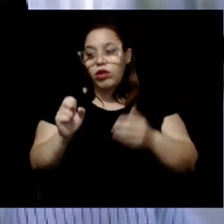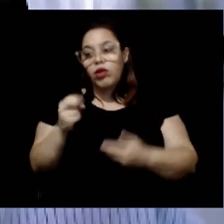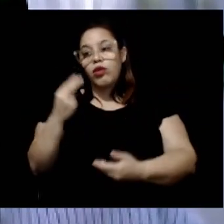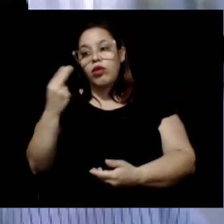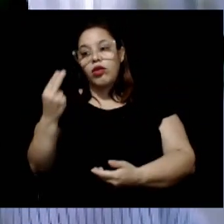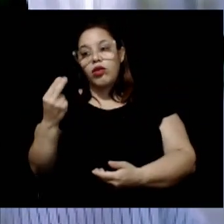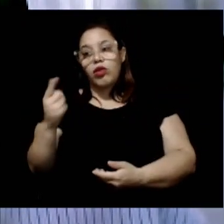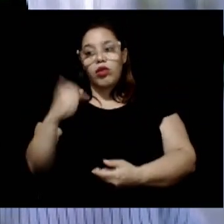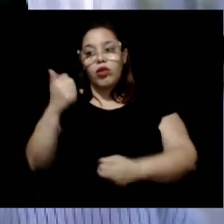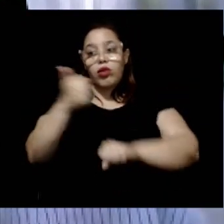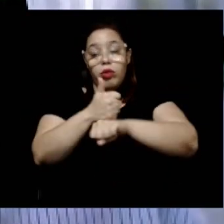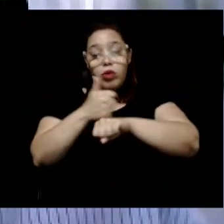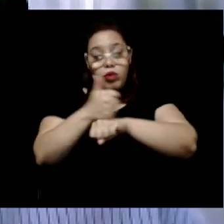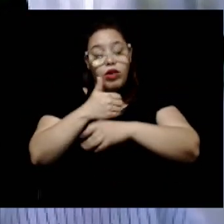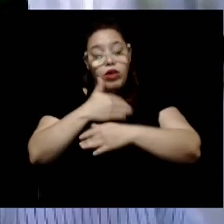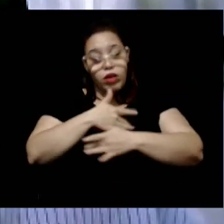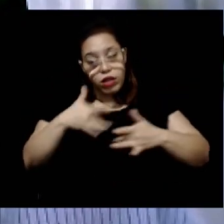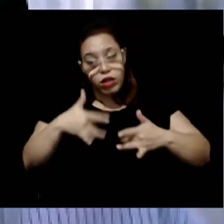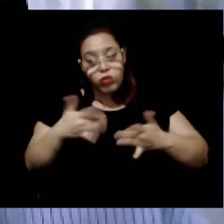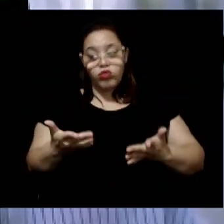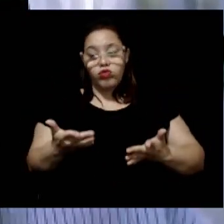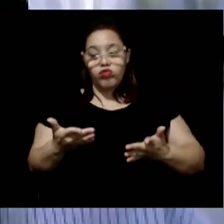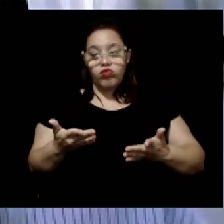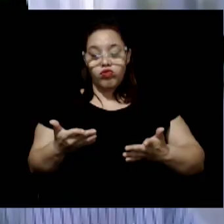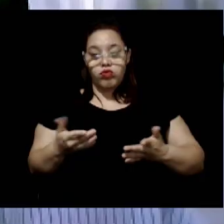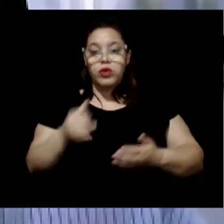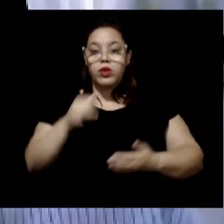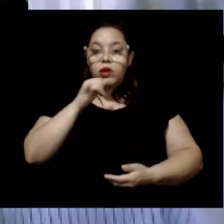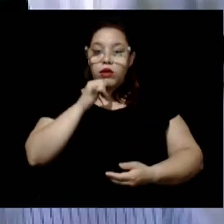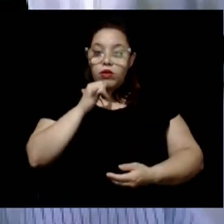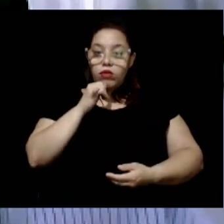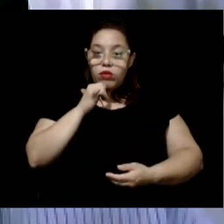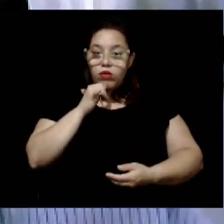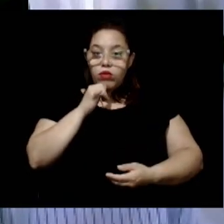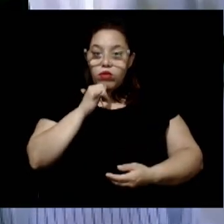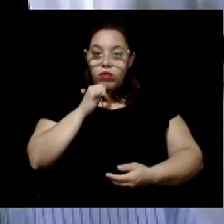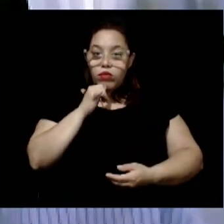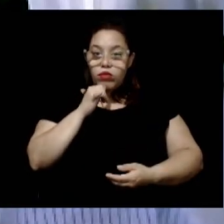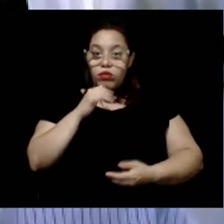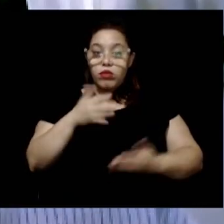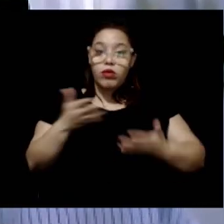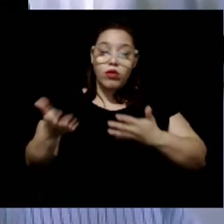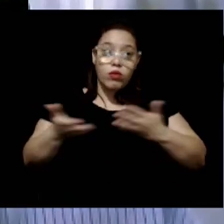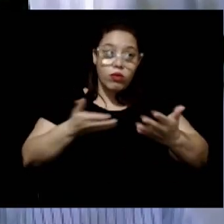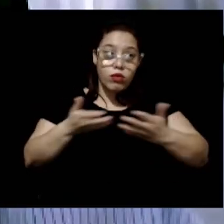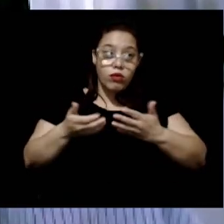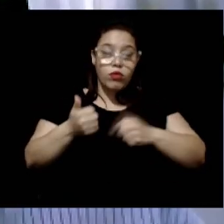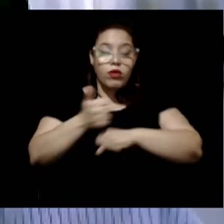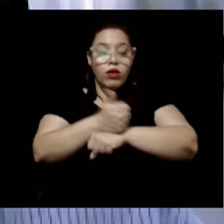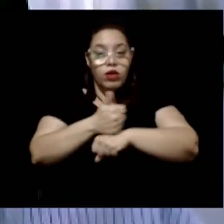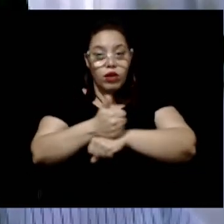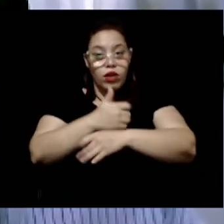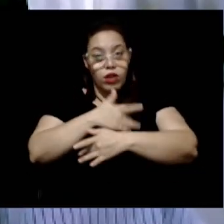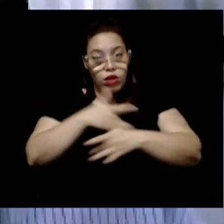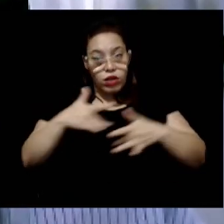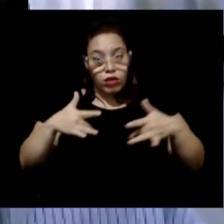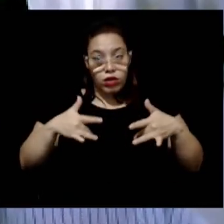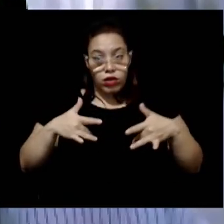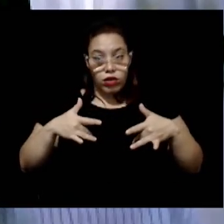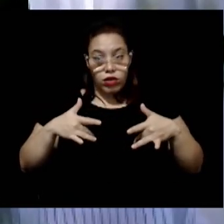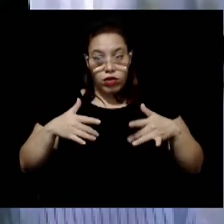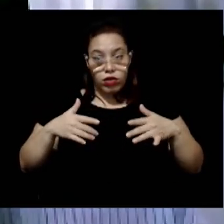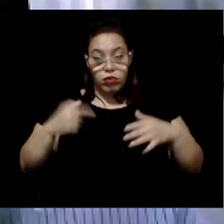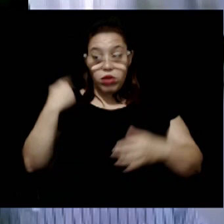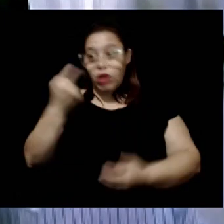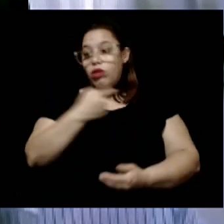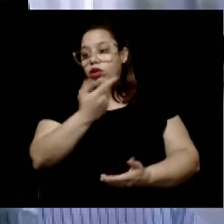saúde. Considerando, por exemplo, que o músculo esquelético está envolvido, profissionais de saúde da área de reabilitação, para nós, eles